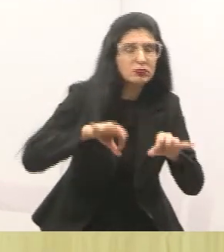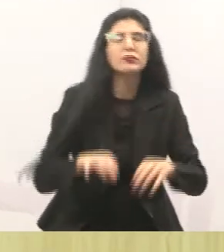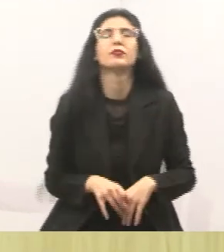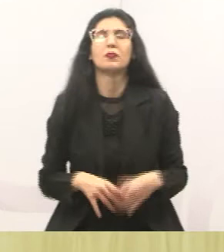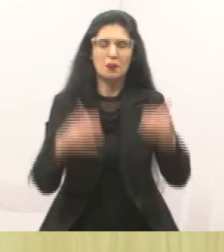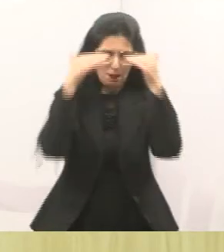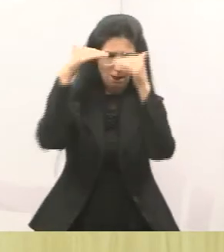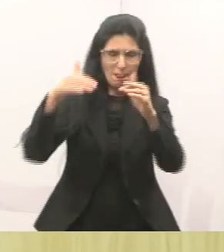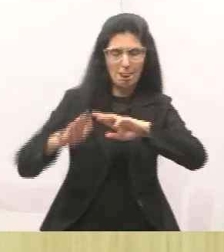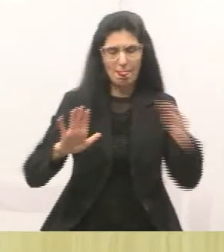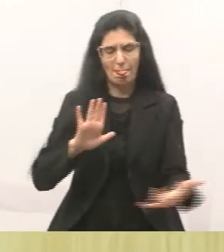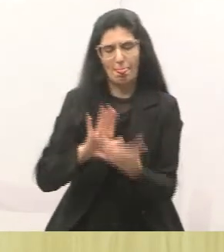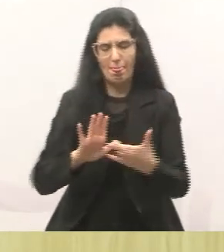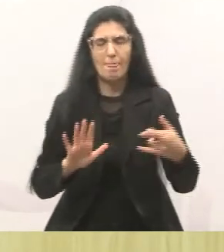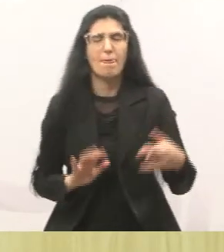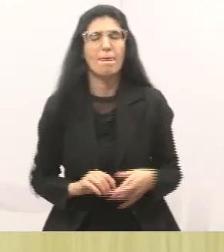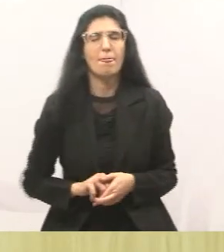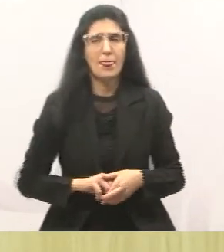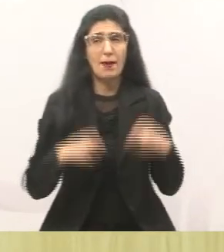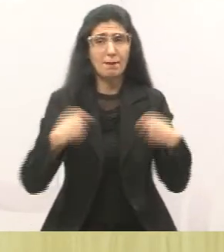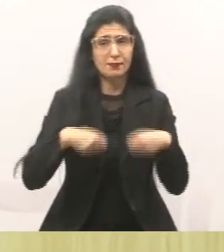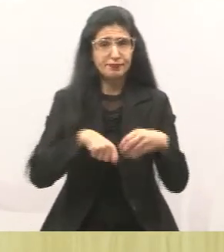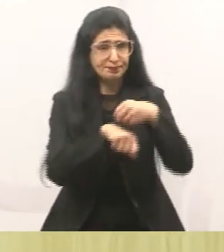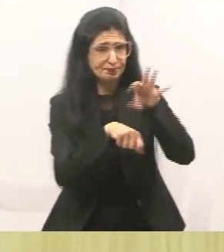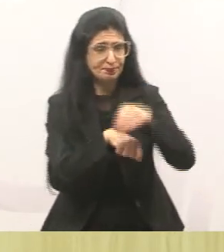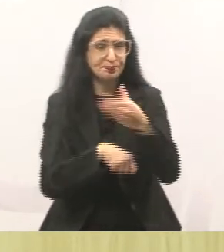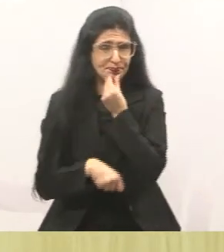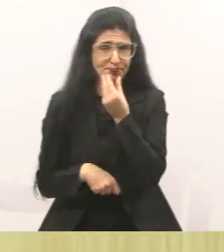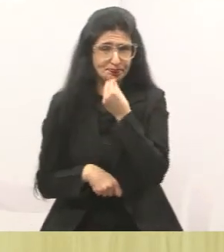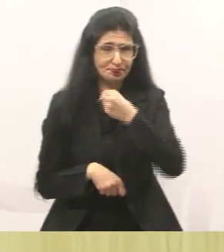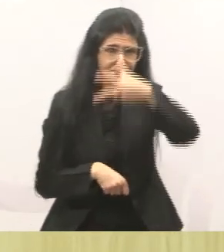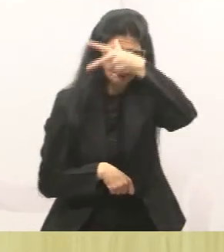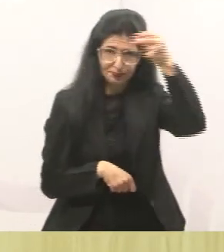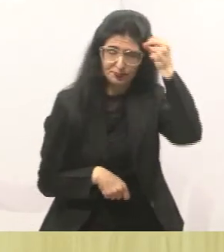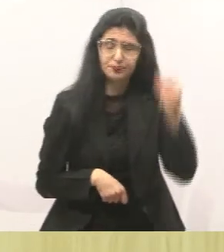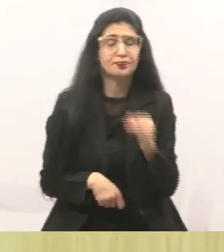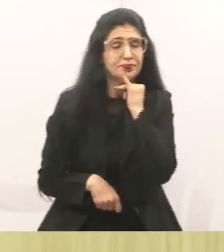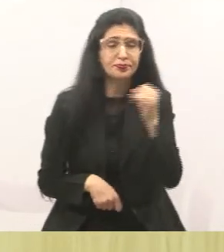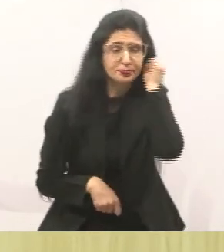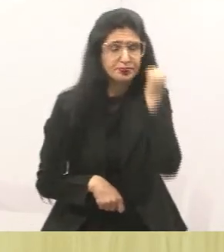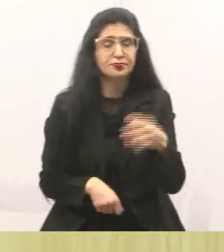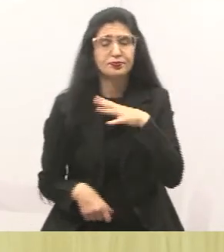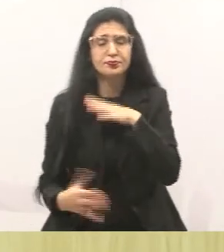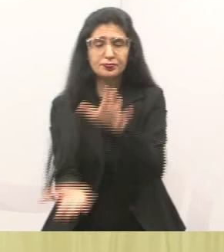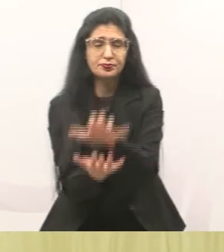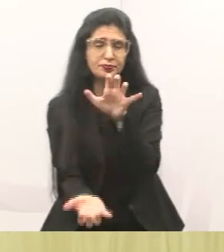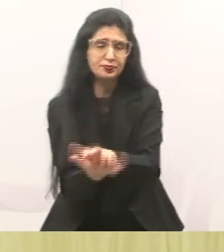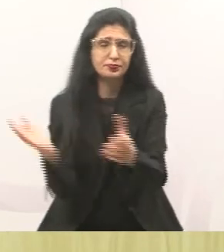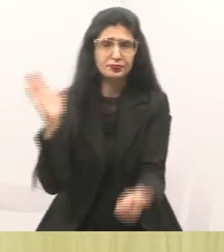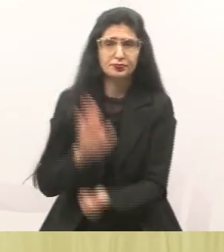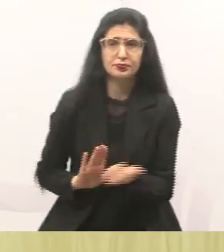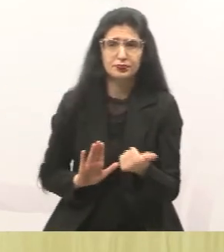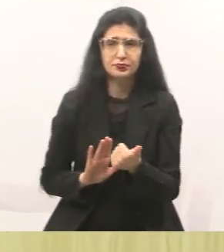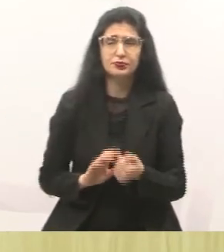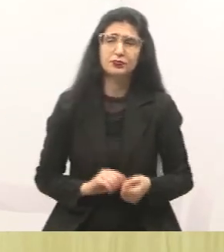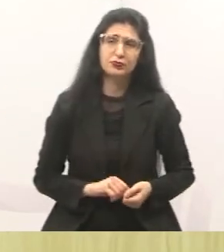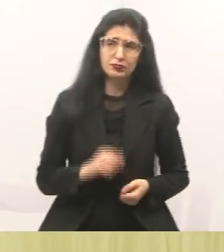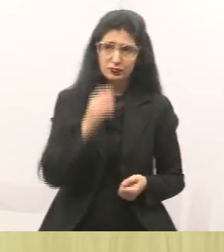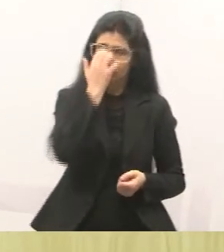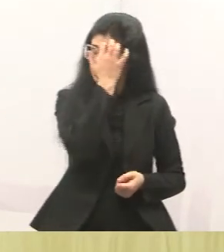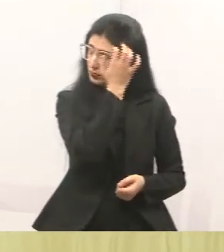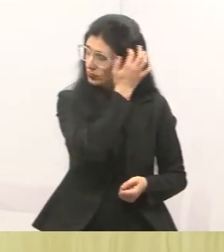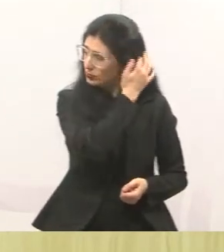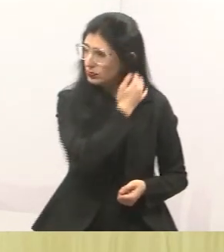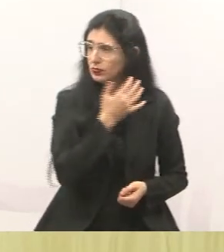cumpridas as formalidades regimentais, seja encaminhado ao seu prefeito municipal de Jacareí o seguinte pedido de informações. Primeiro, a qual função pública